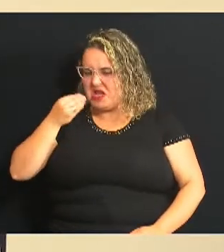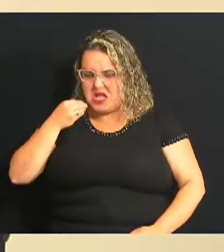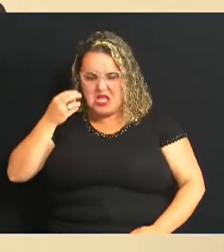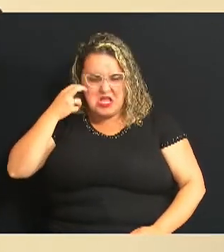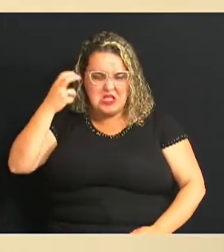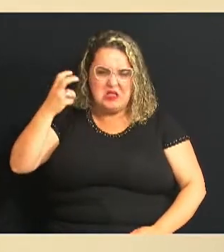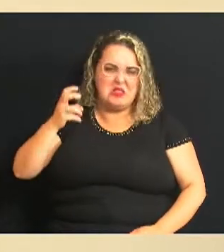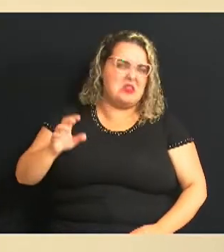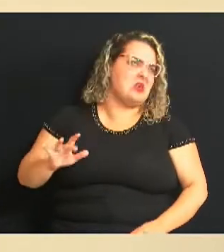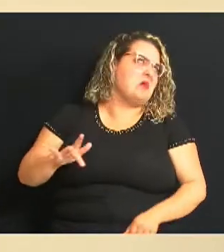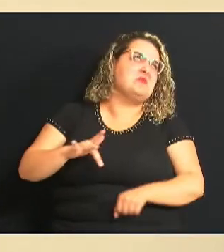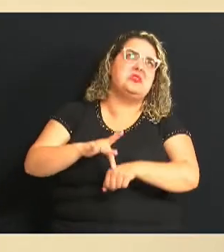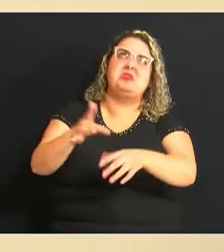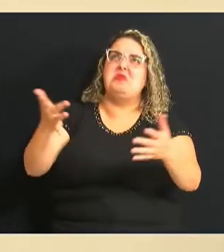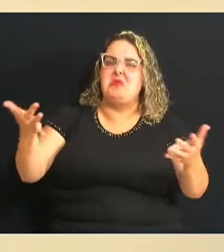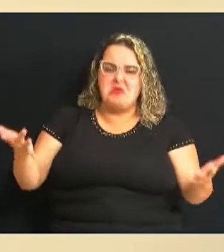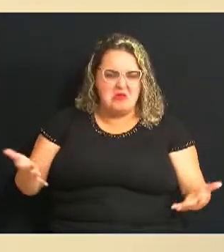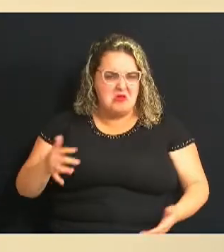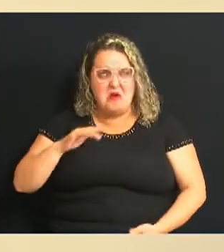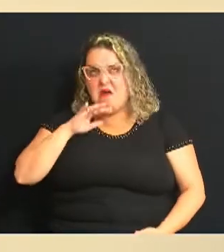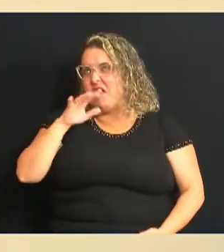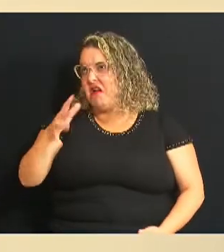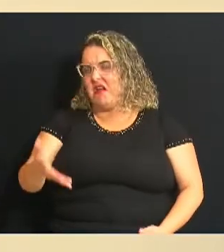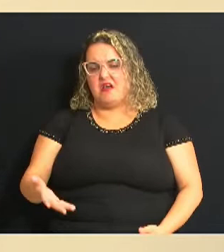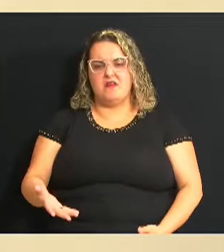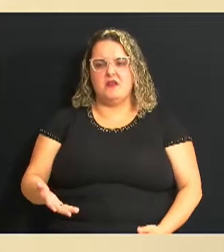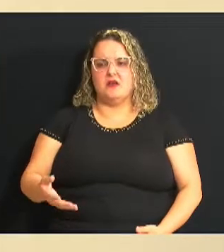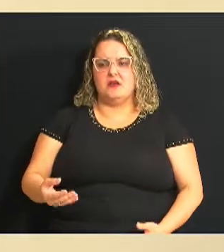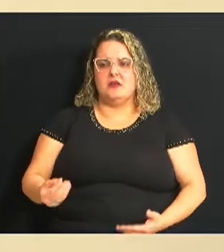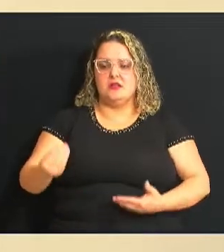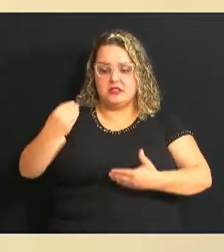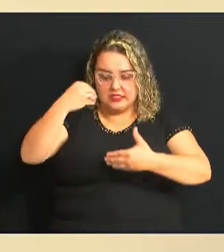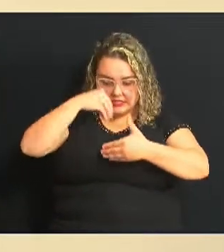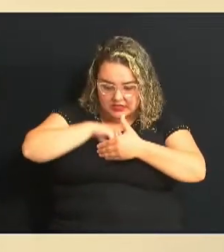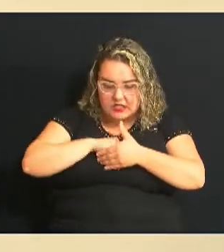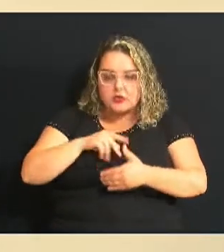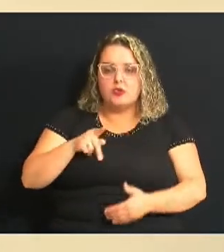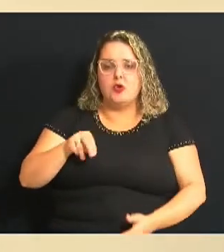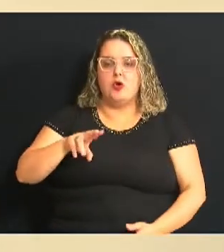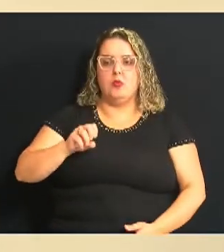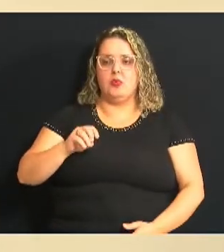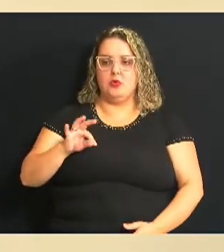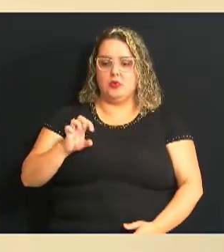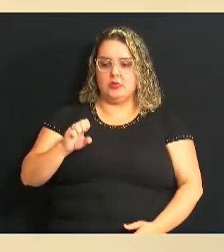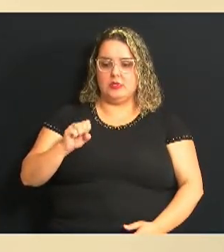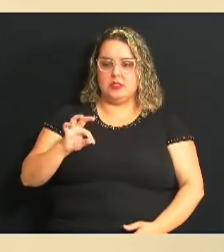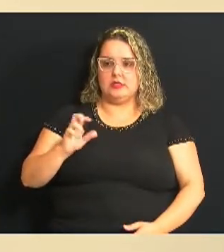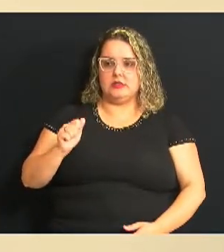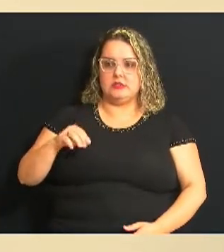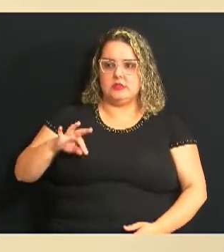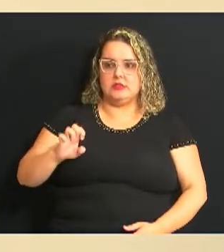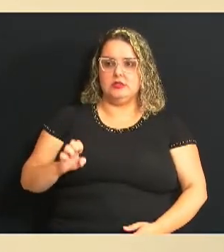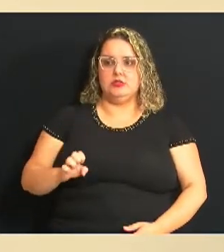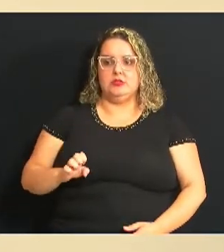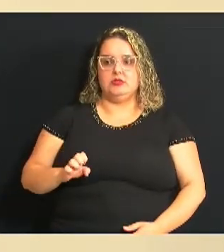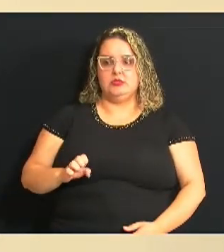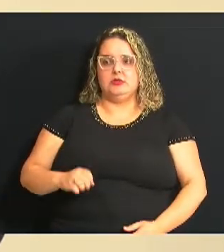absurda, porque está no DNA protestante a democracia representativa